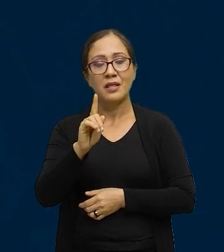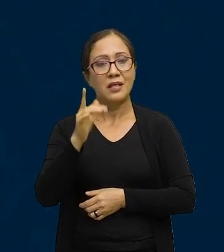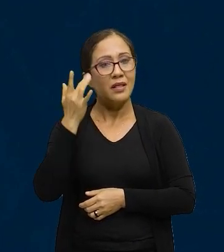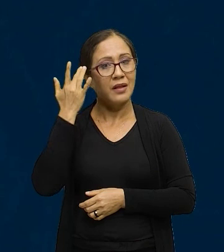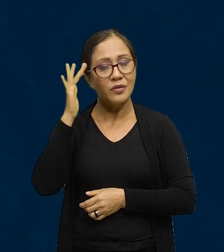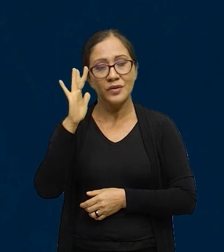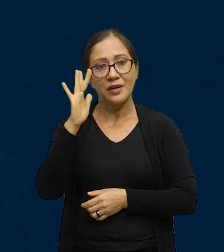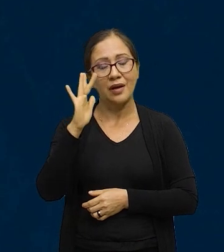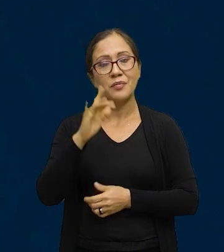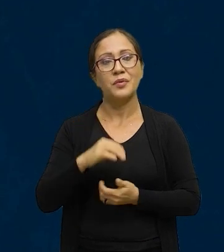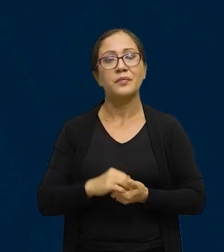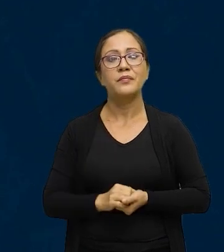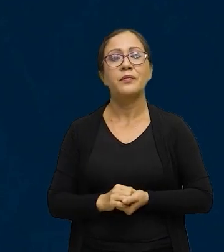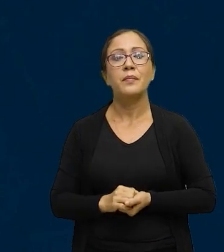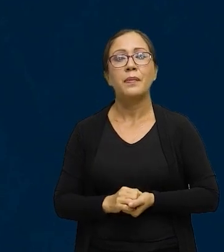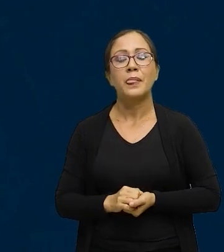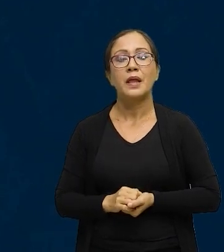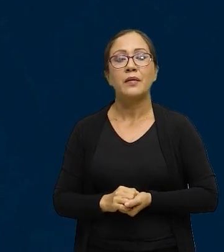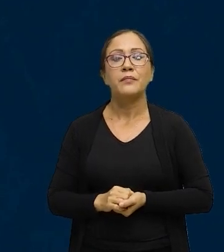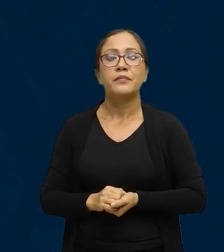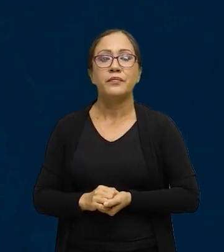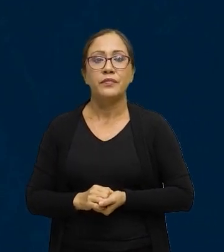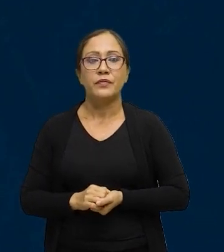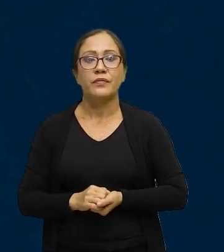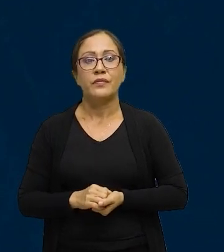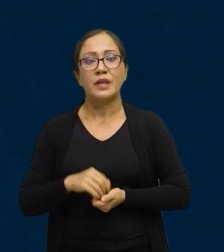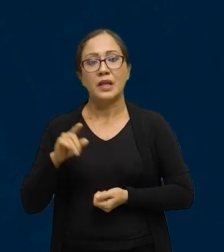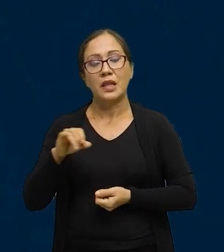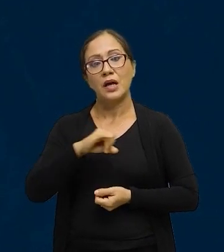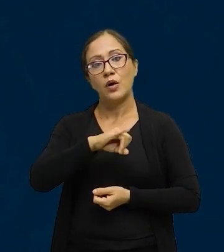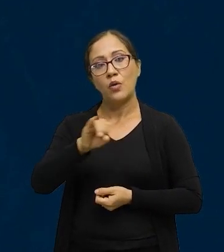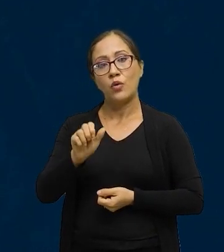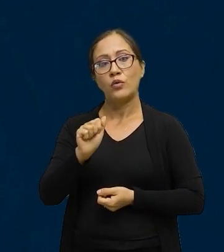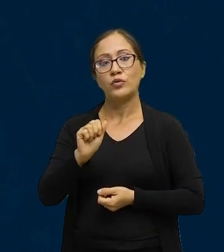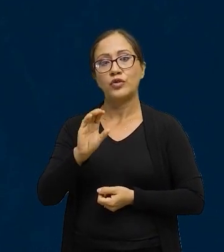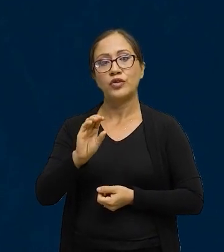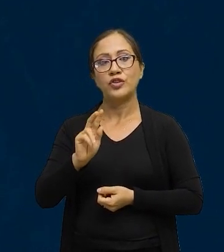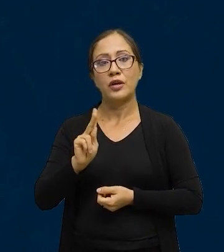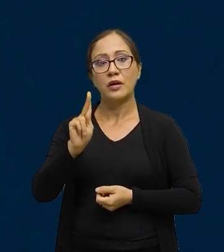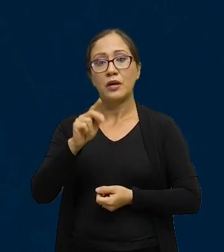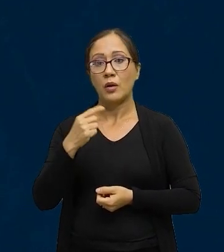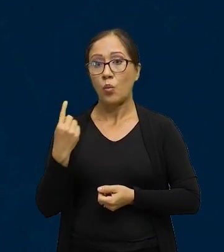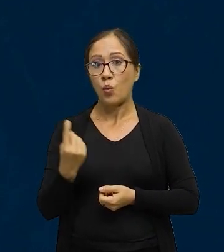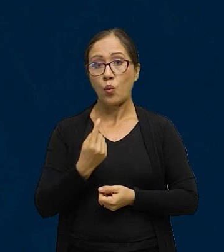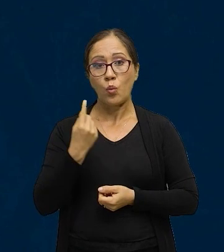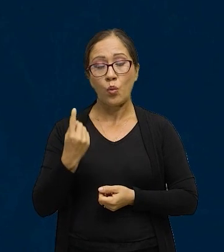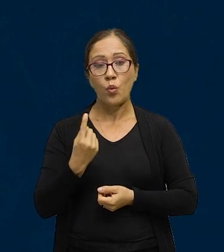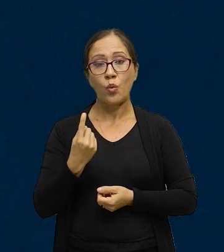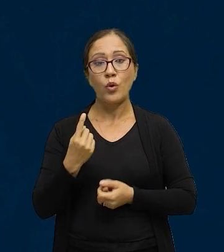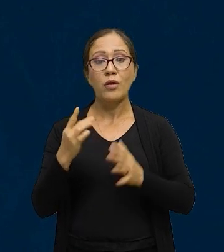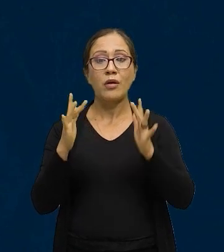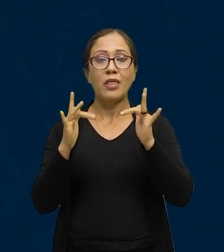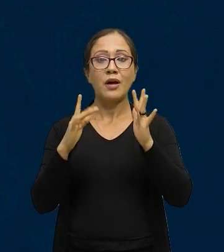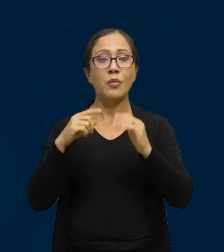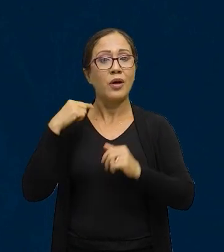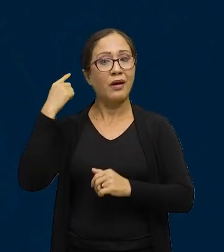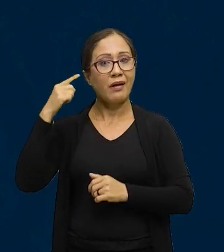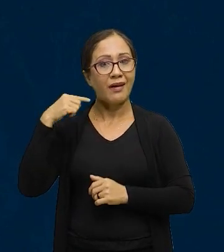fala sobre isso. Jack é o único namorado maluco? Olha a palavra aqui. Me parece que não é